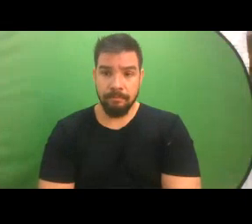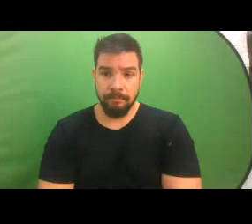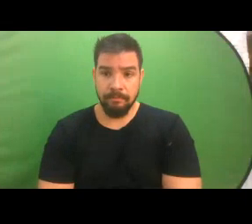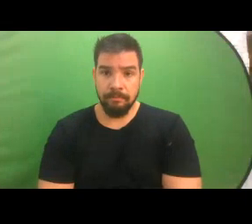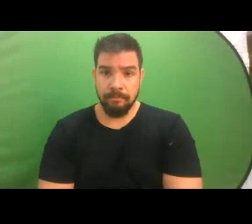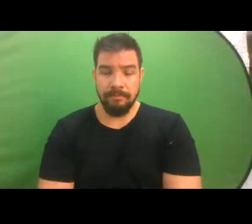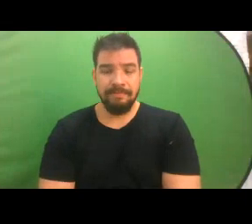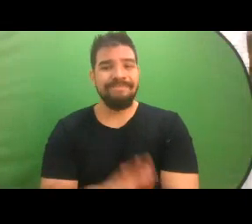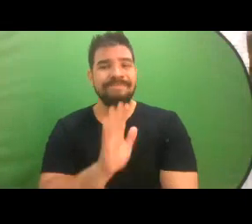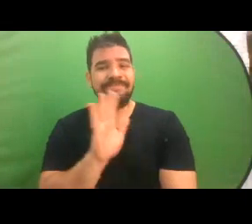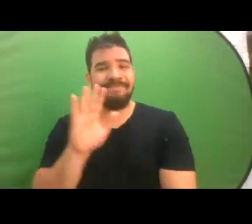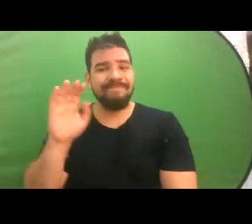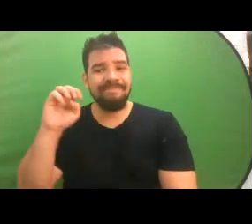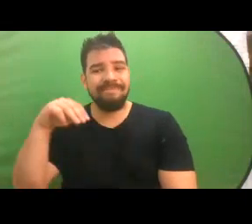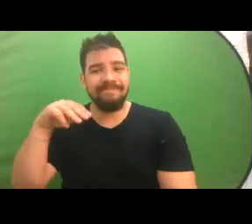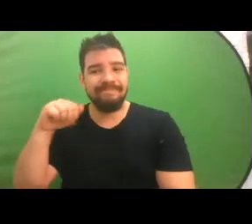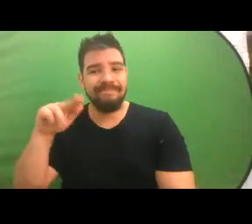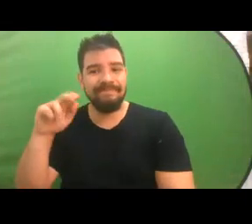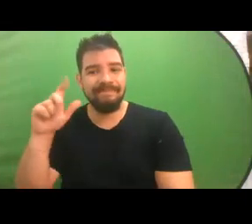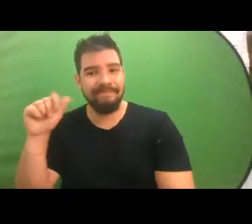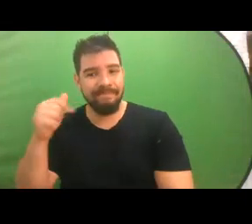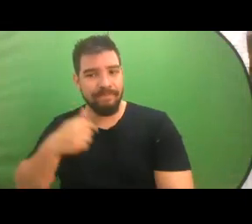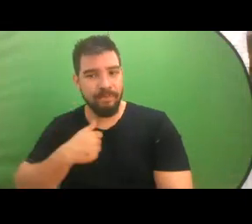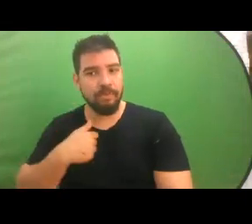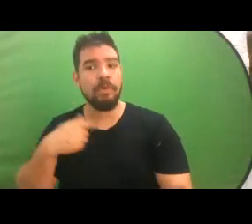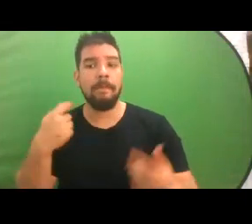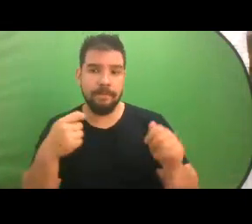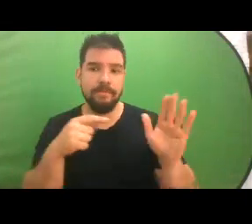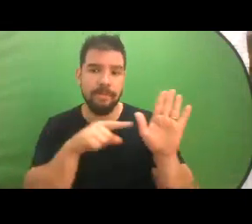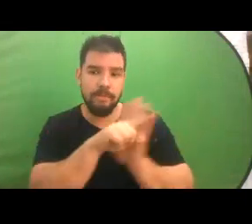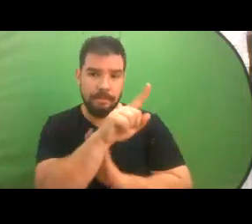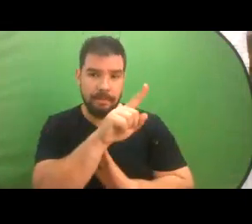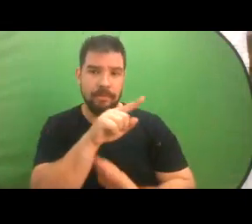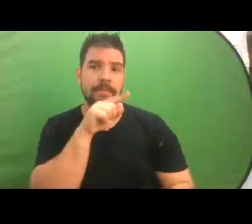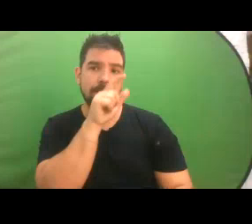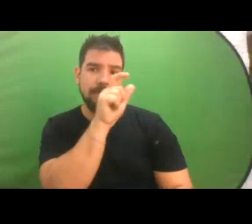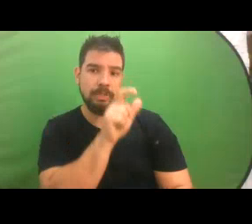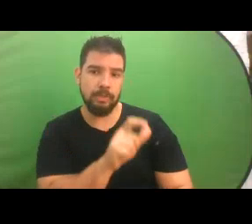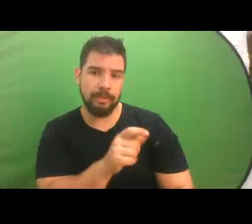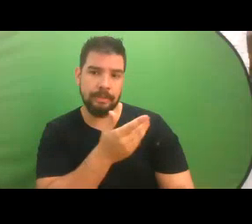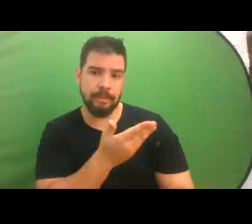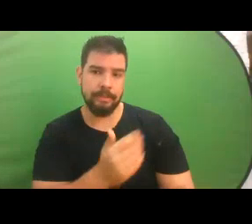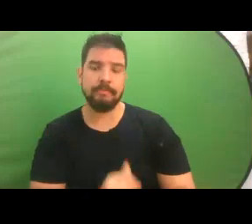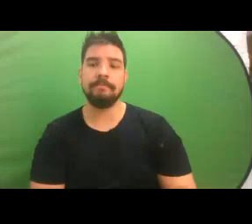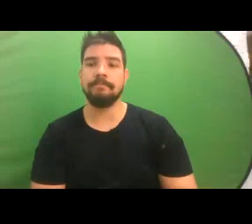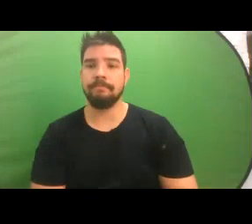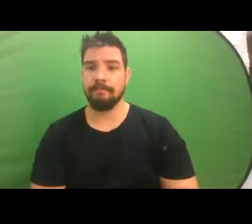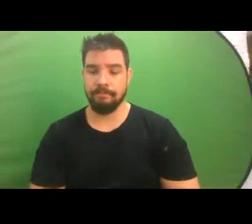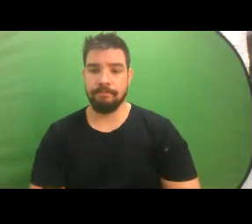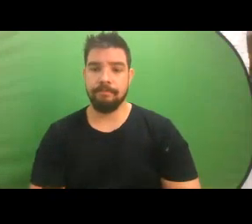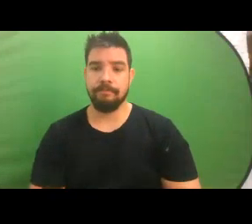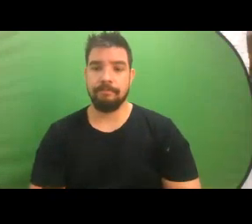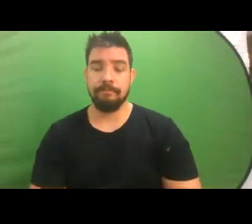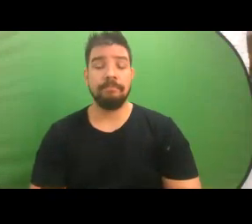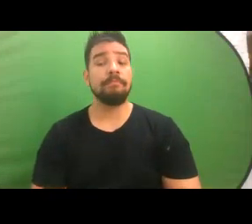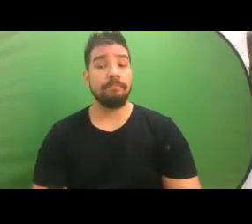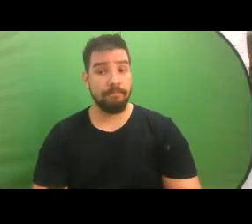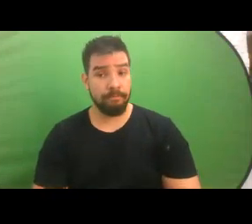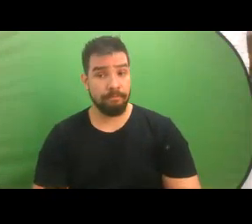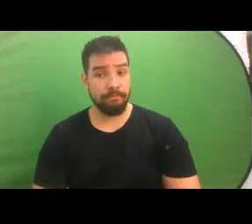eu, Emanuela. Diga, Eu Emanuela. preciso fazer uma pergunta para a senhorita. É o seguinte, quando houve